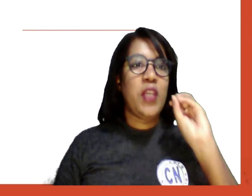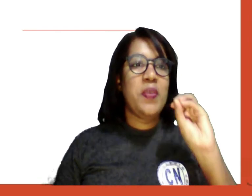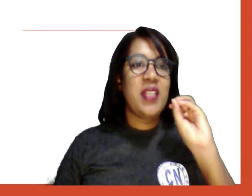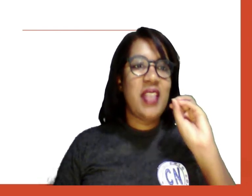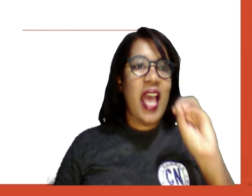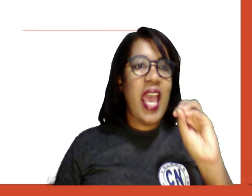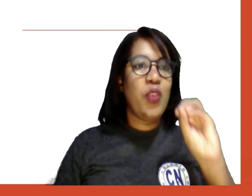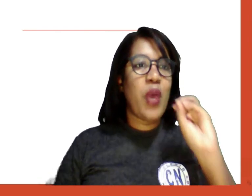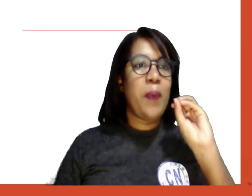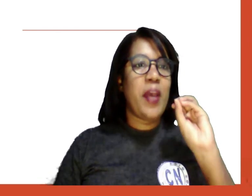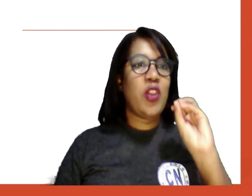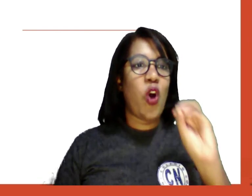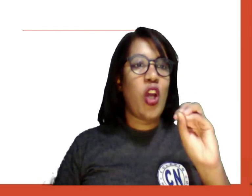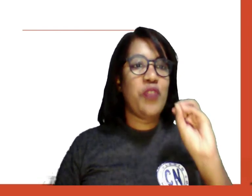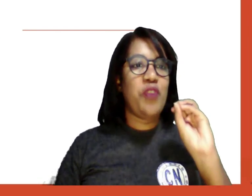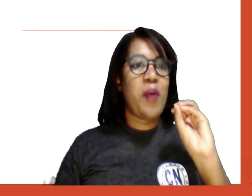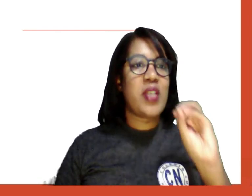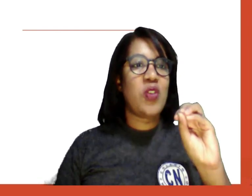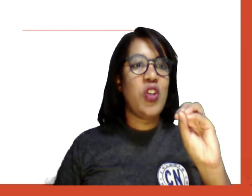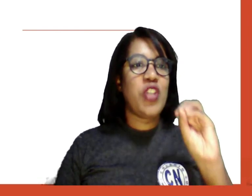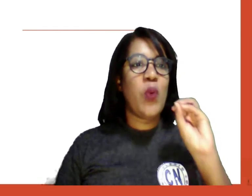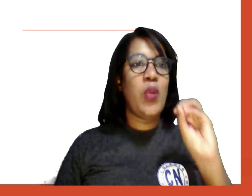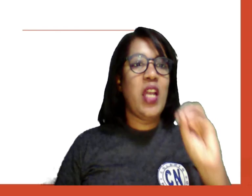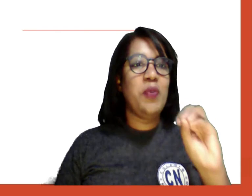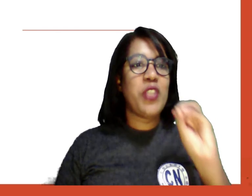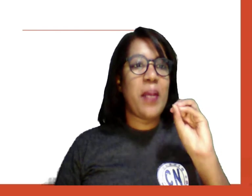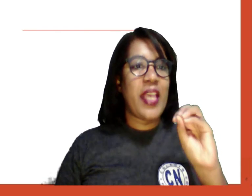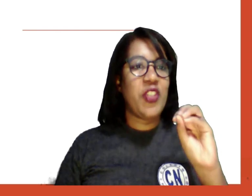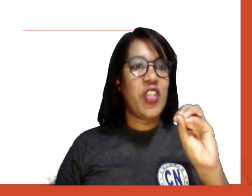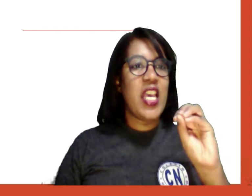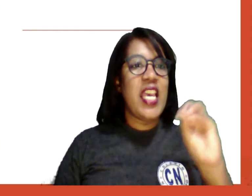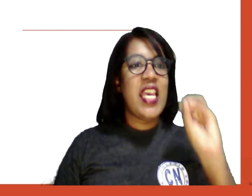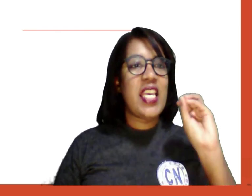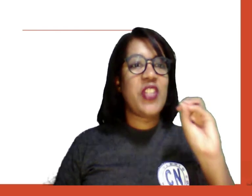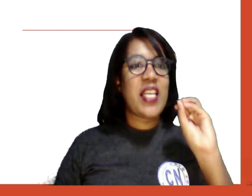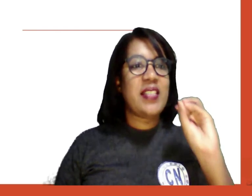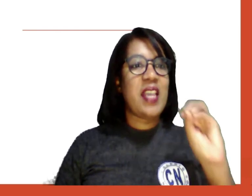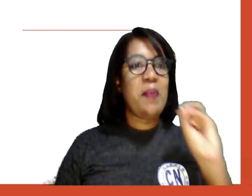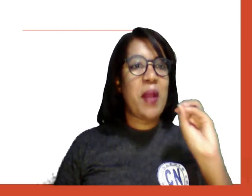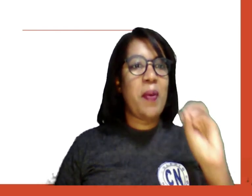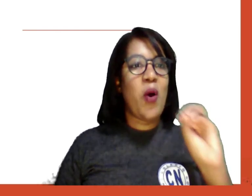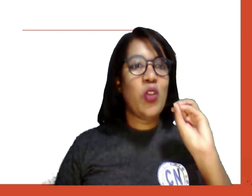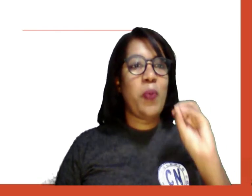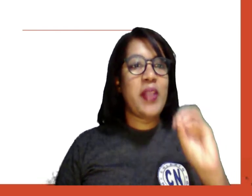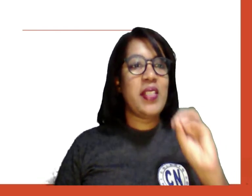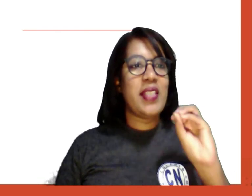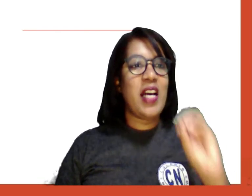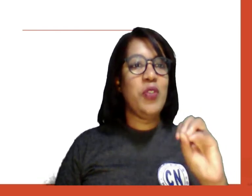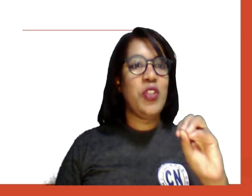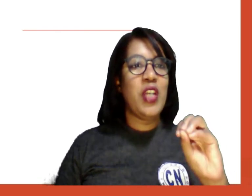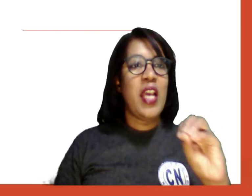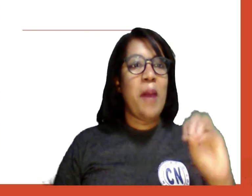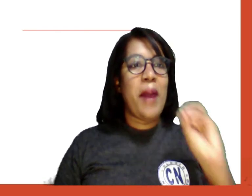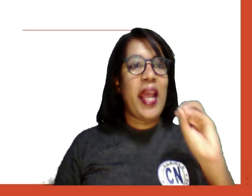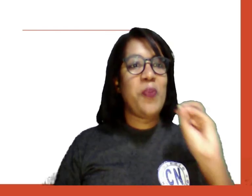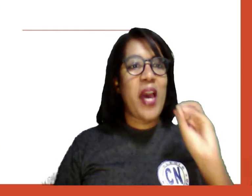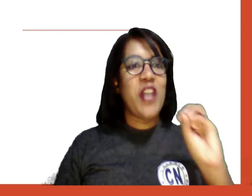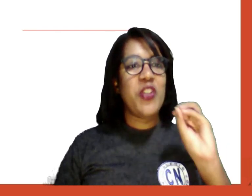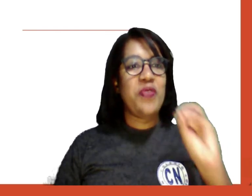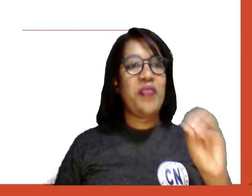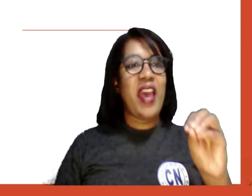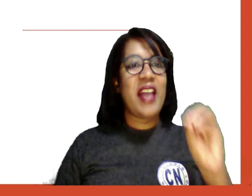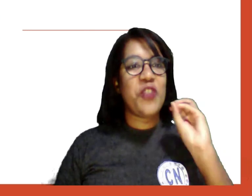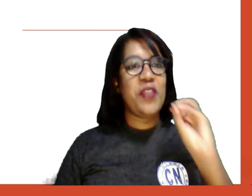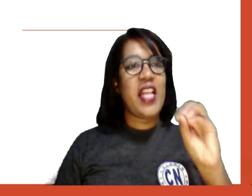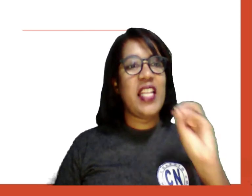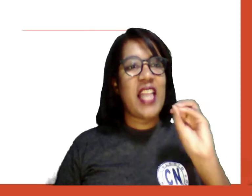conhecimento. Não temos ideia do repertório de informações que acumulamos na mente e que está sempre à mão quando precisamos para as